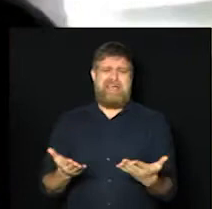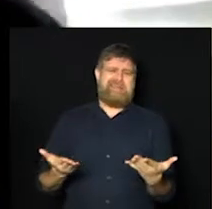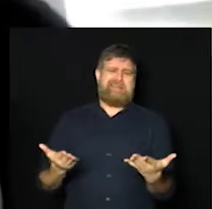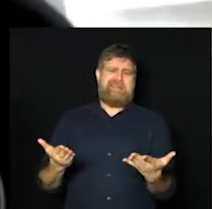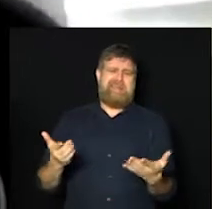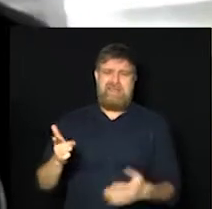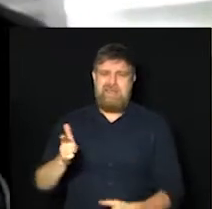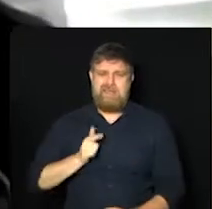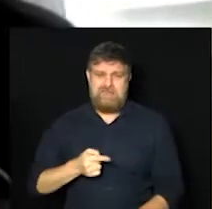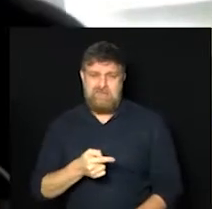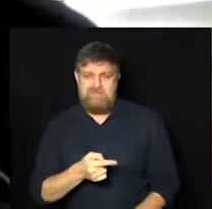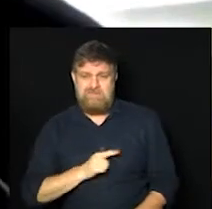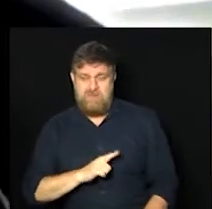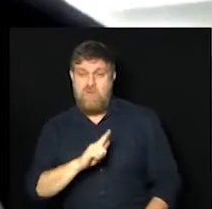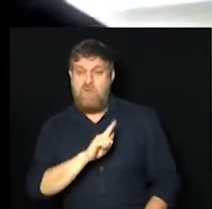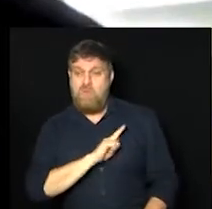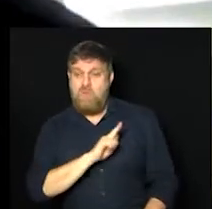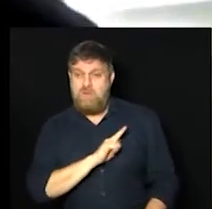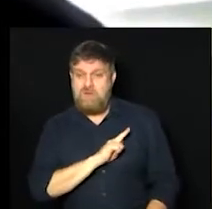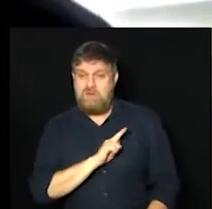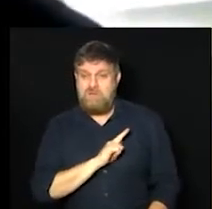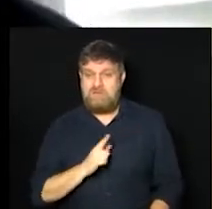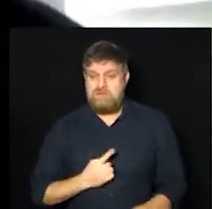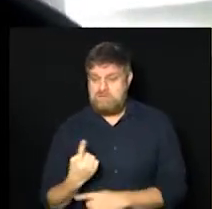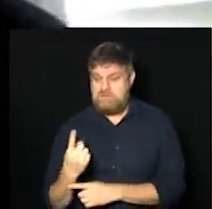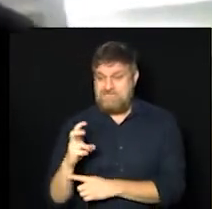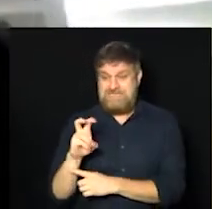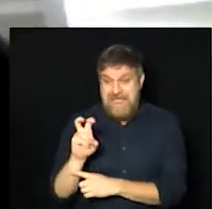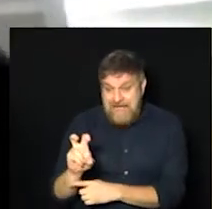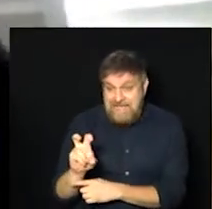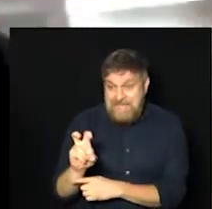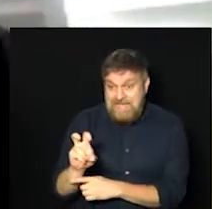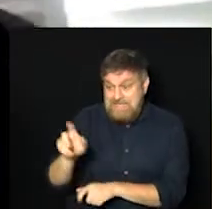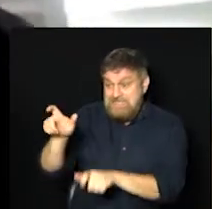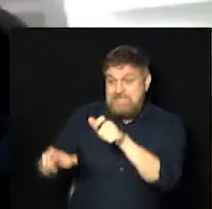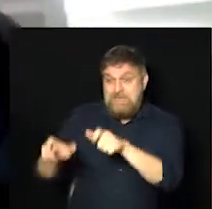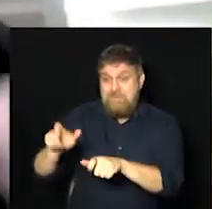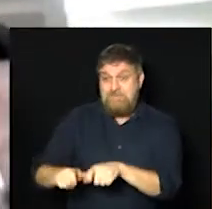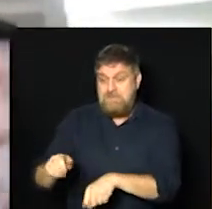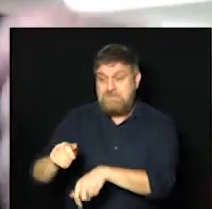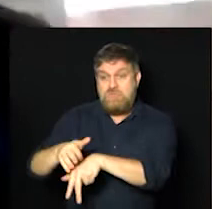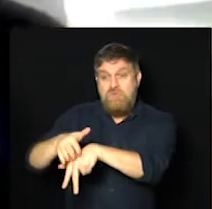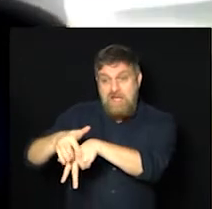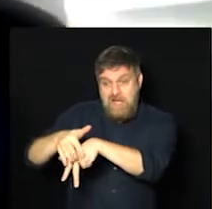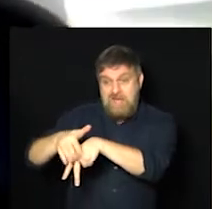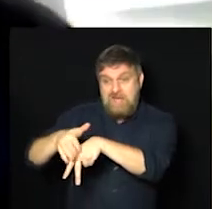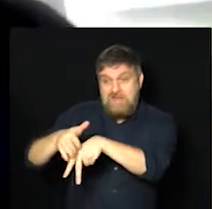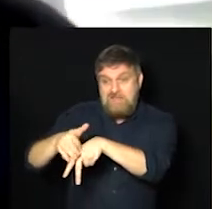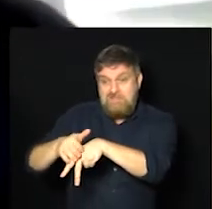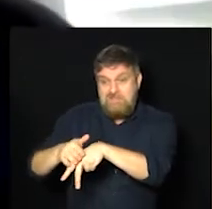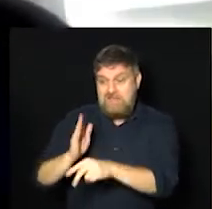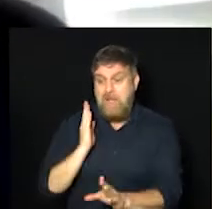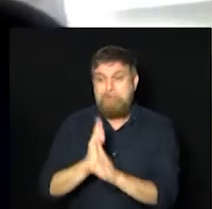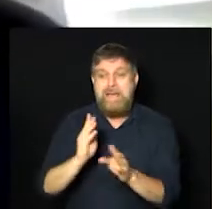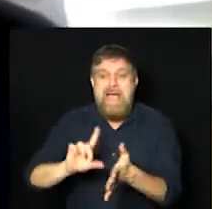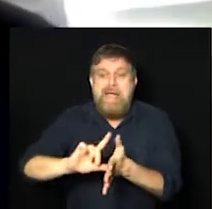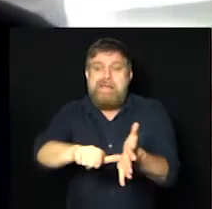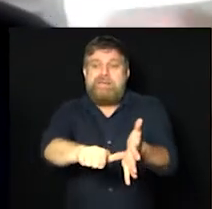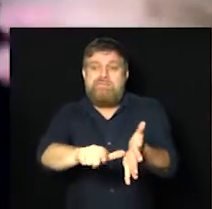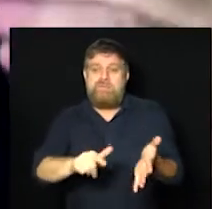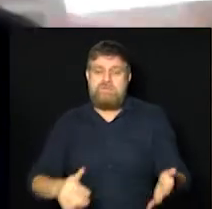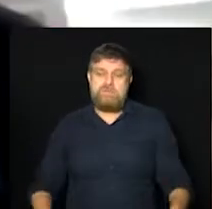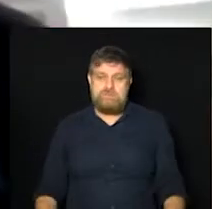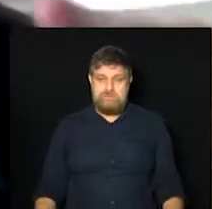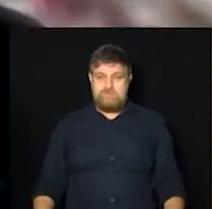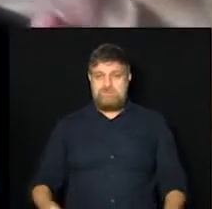esses dias, contra o Guarani, 15 contaminados do CSA em campo, foram descobrir no dia seguinte. Não, é isso que eu tenho a dizer.